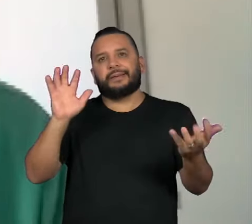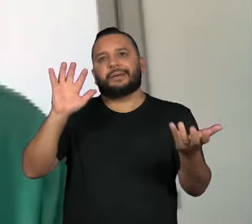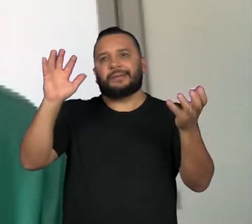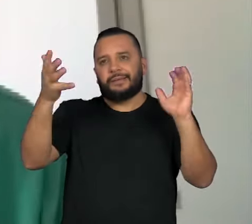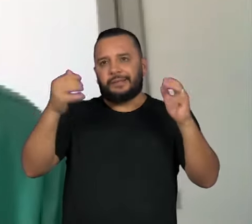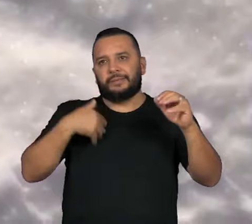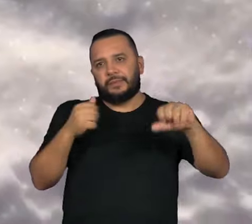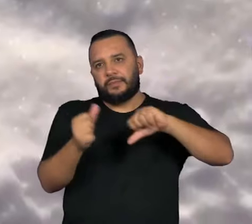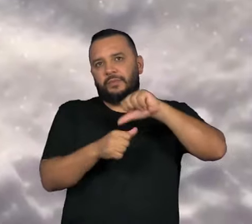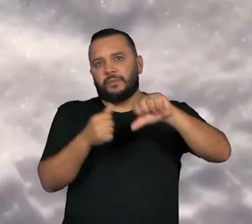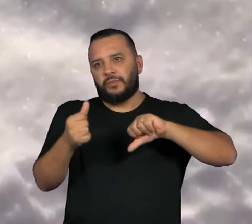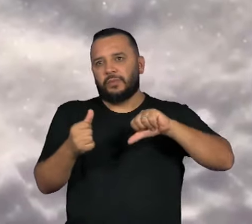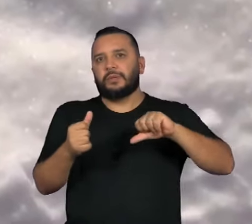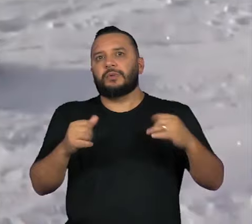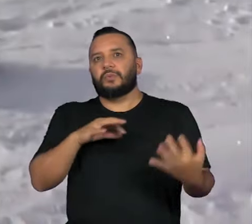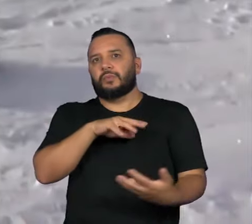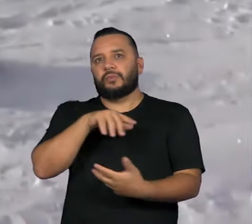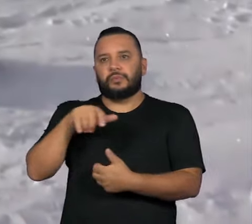escala global.